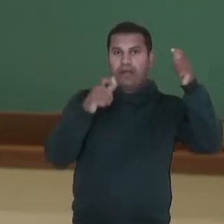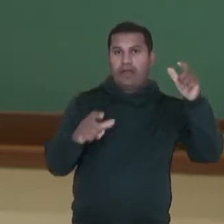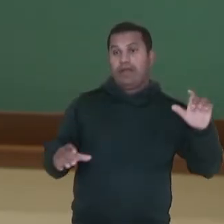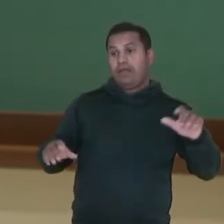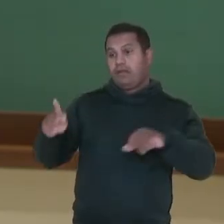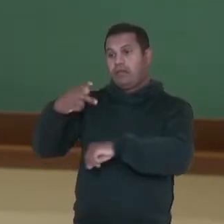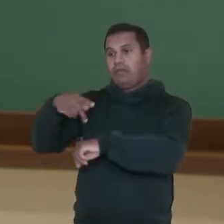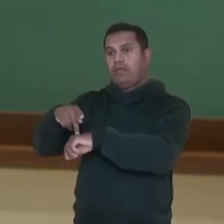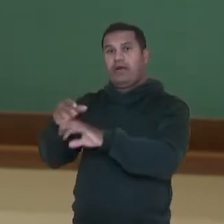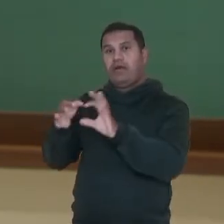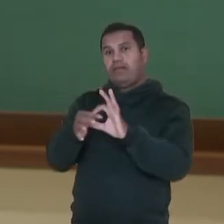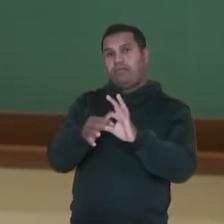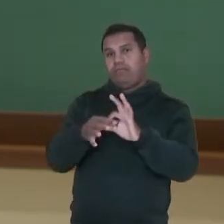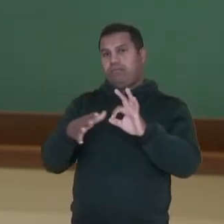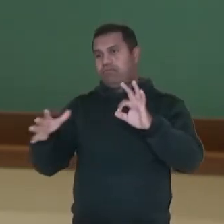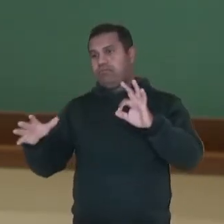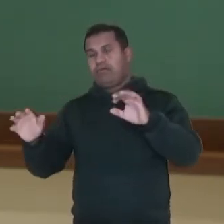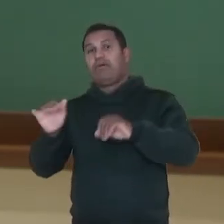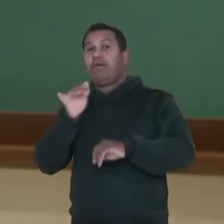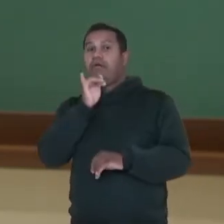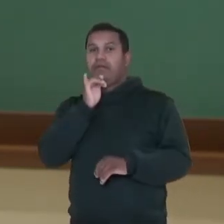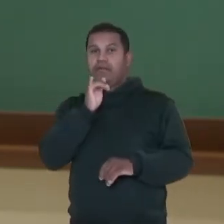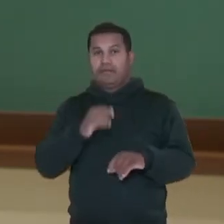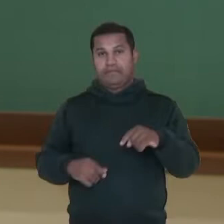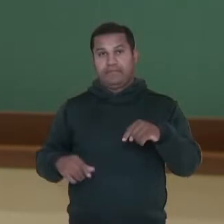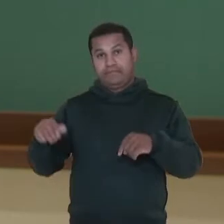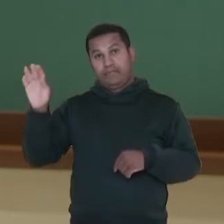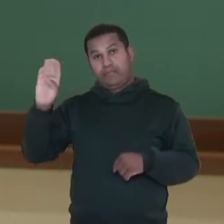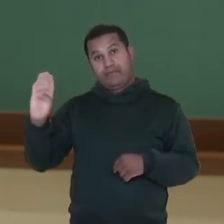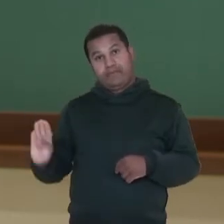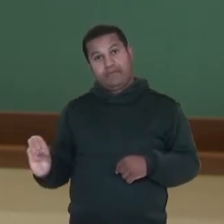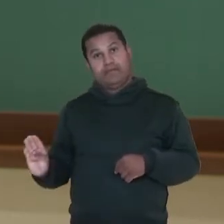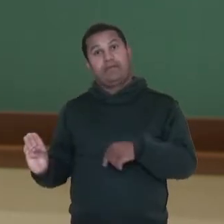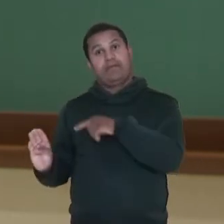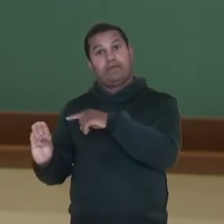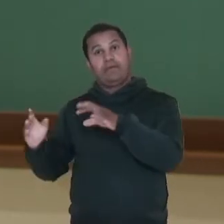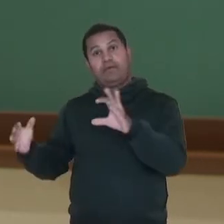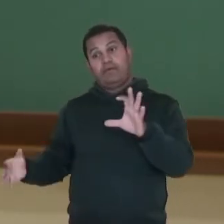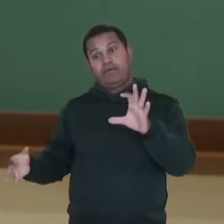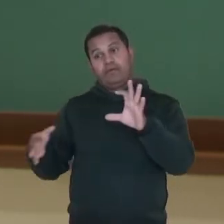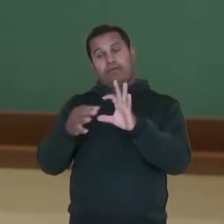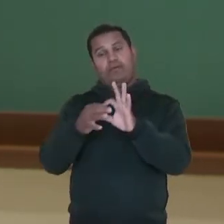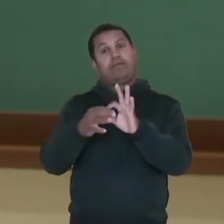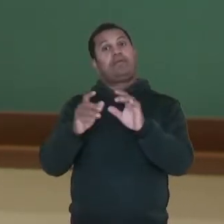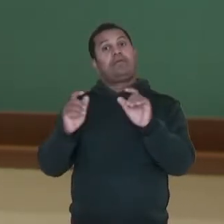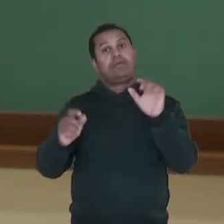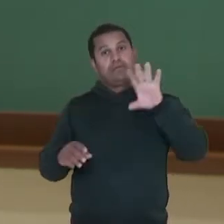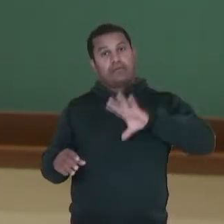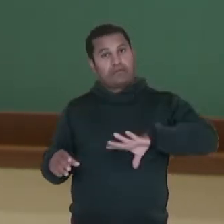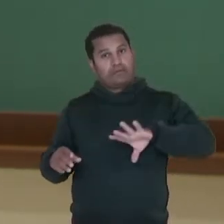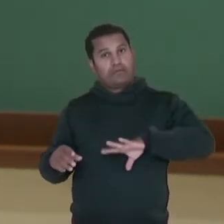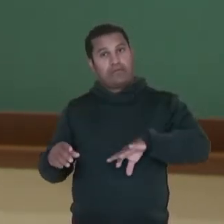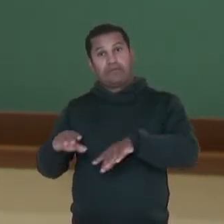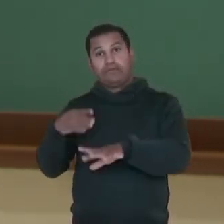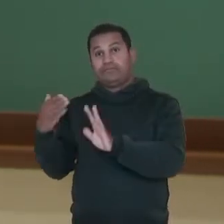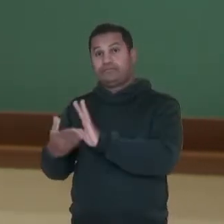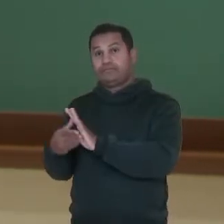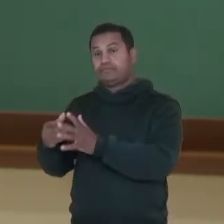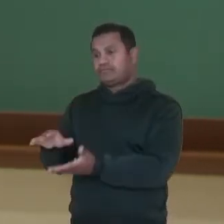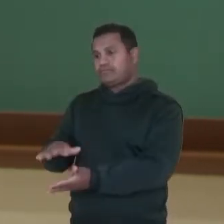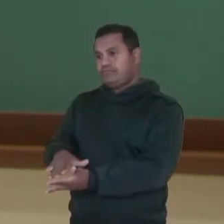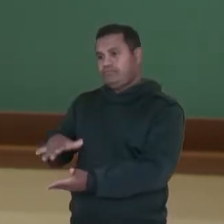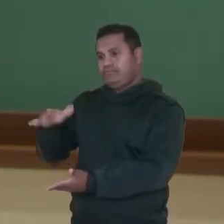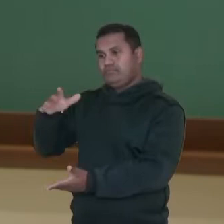exclusivamente com as suas metrópoles. Então o Brasil colonial só podia vender os seus produtos para os portugueses.